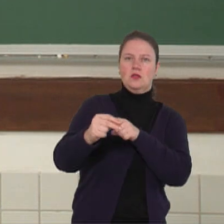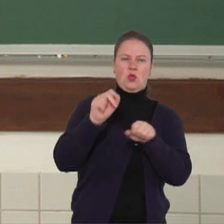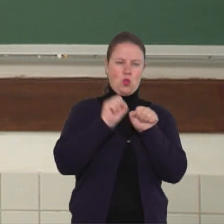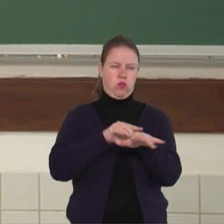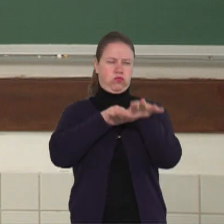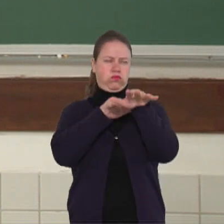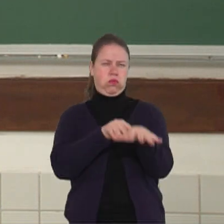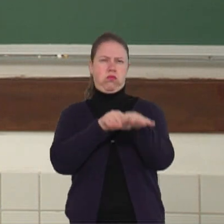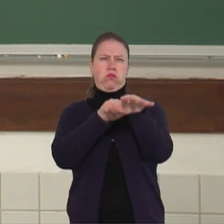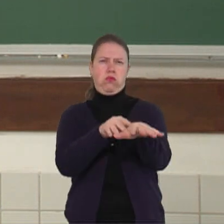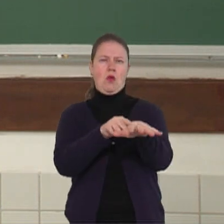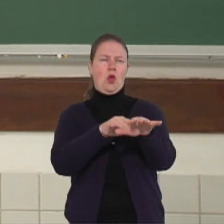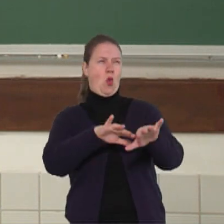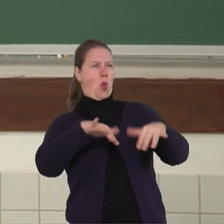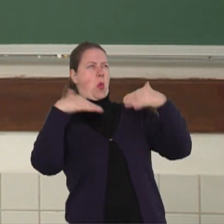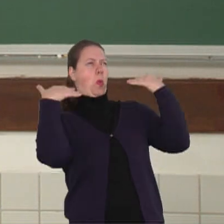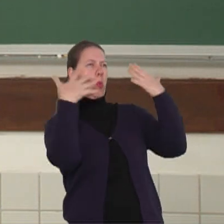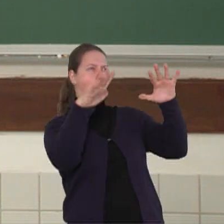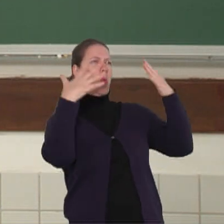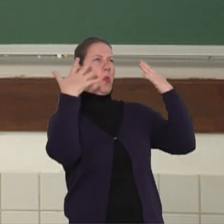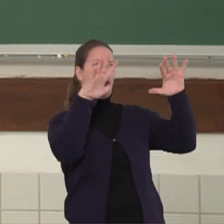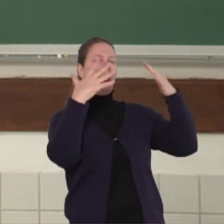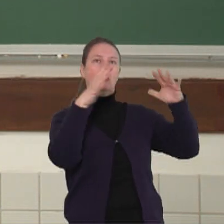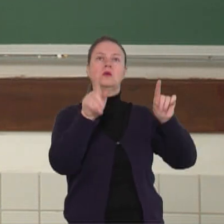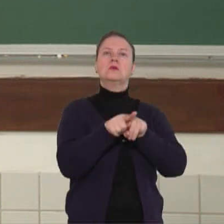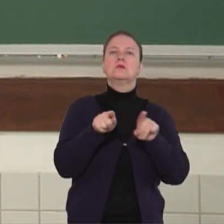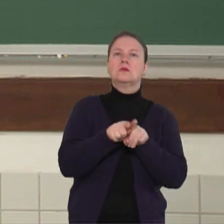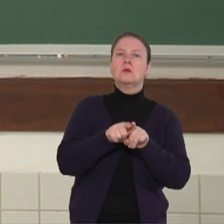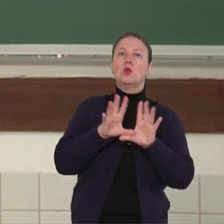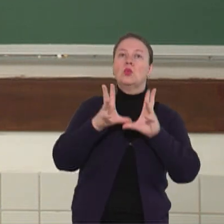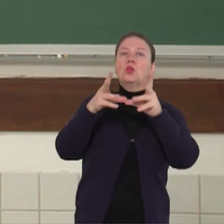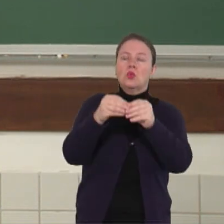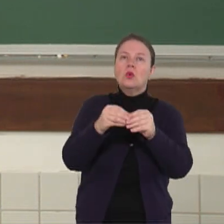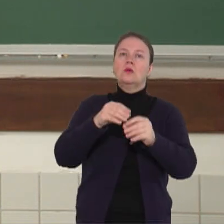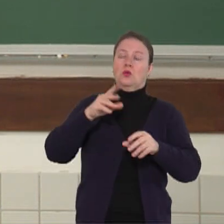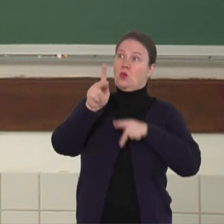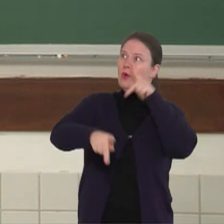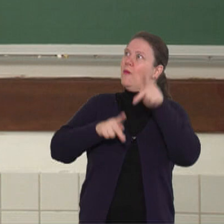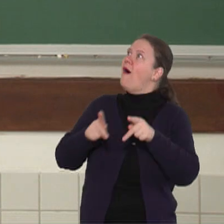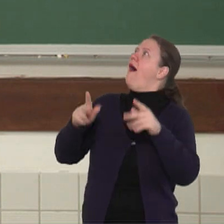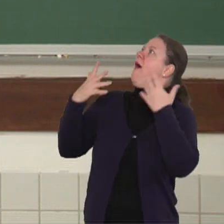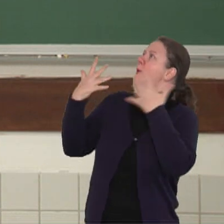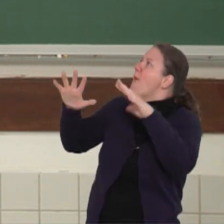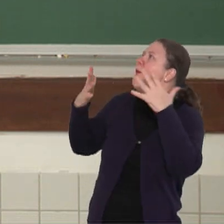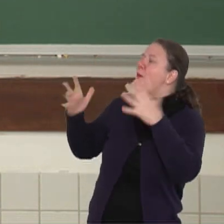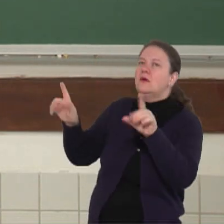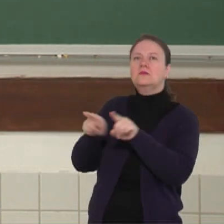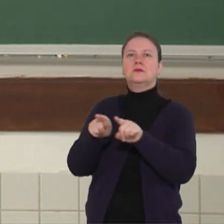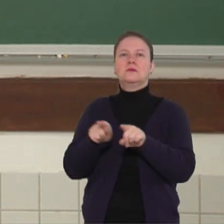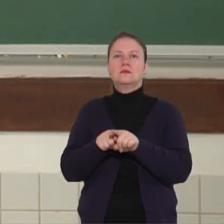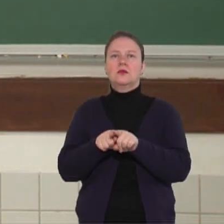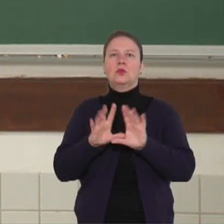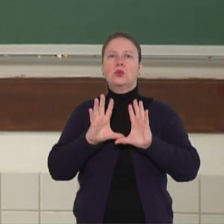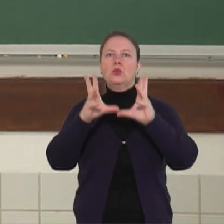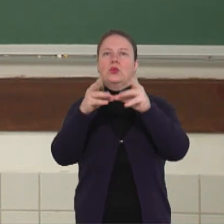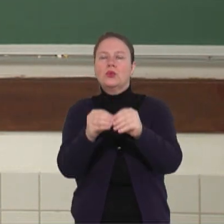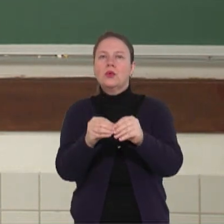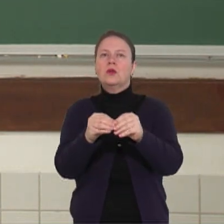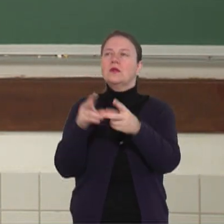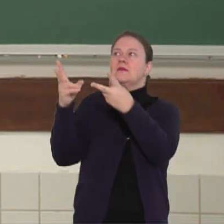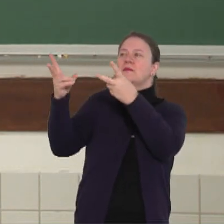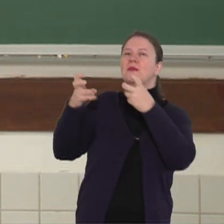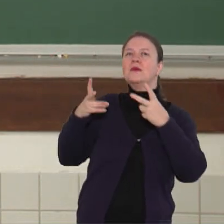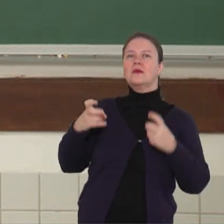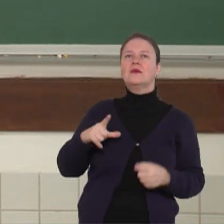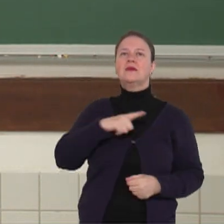é ovacionado pelo seu exército, e ele começa também a ter o reconhecimento do povo francês. Então o povo francês começa a